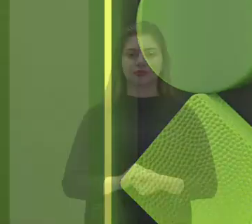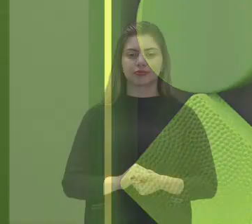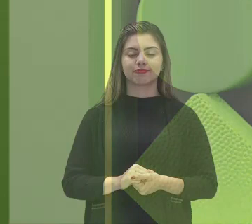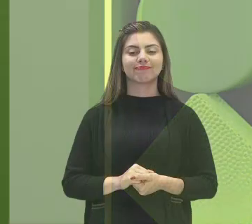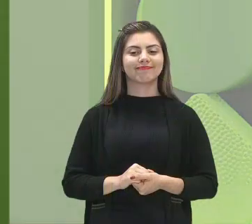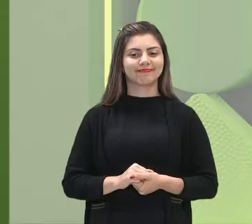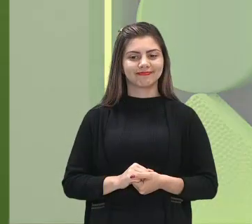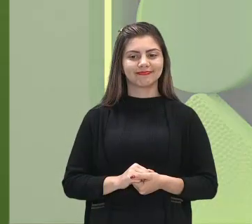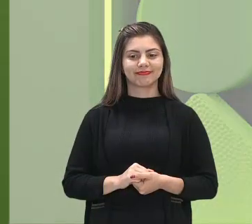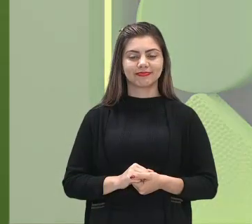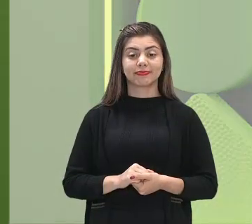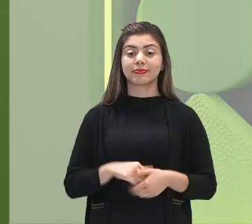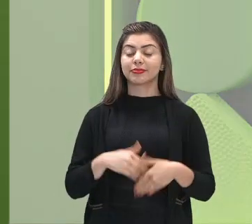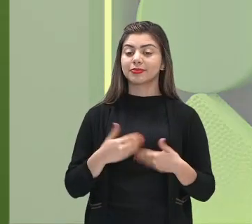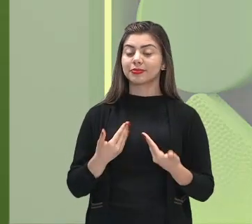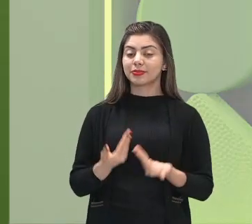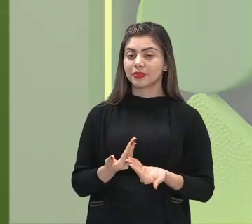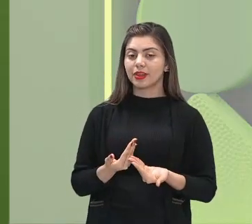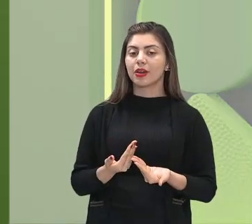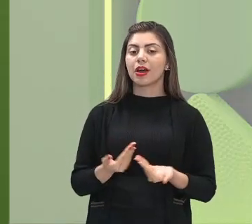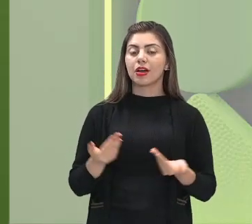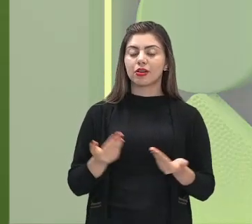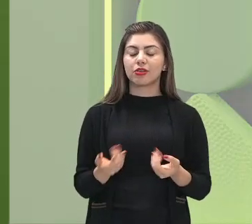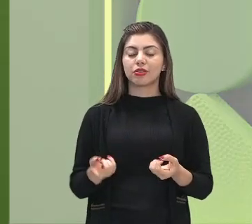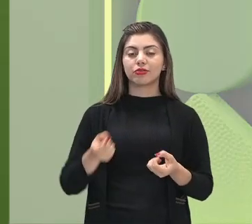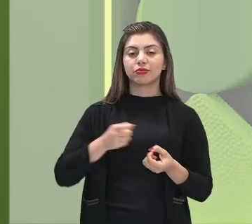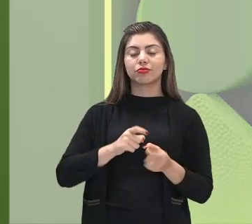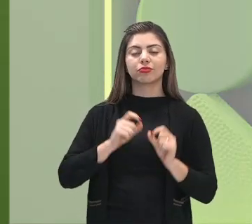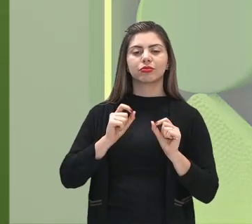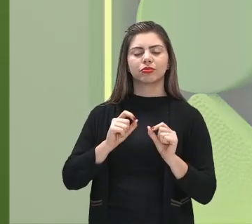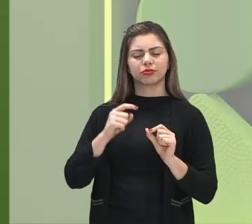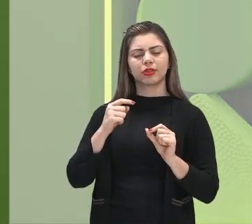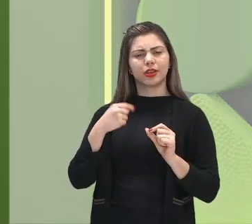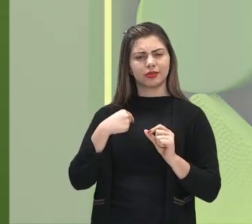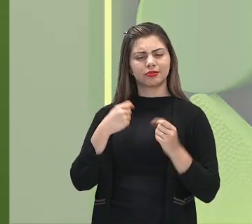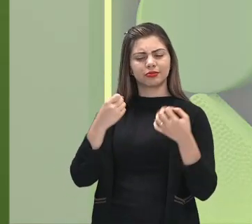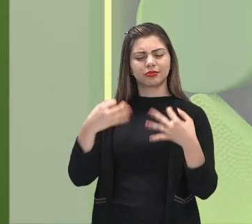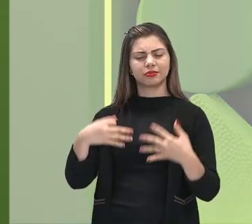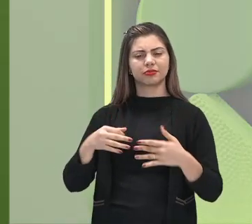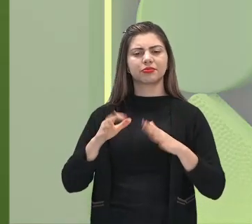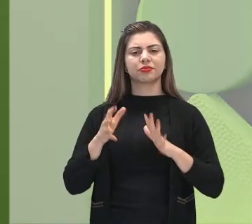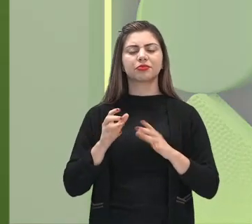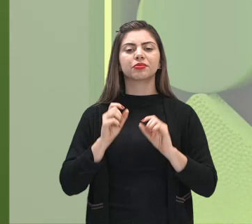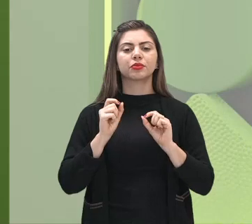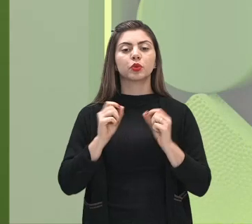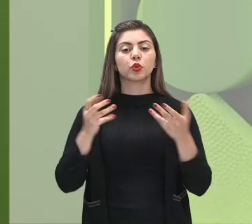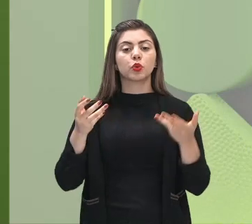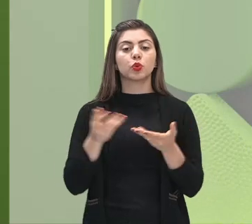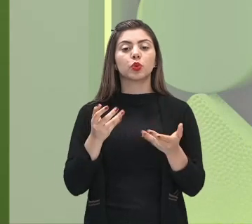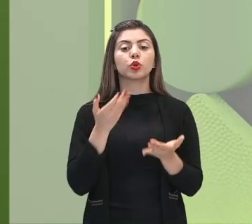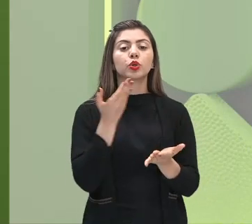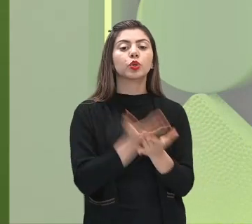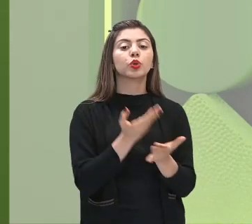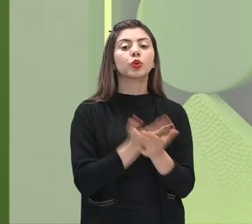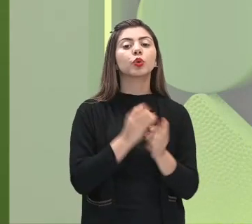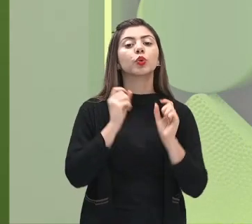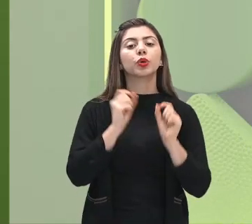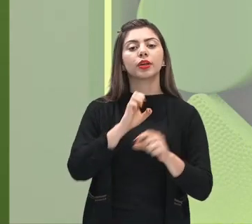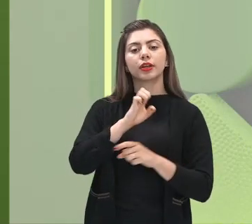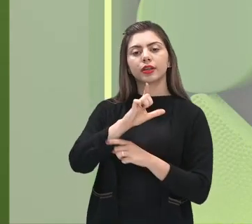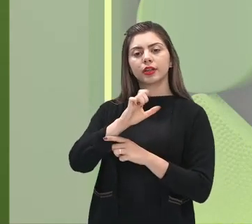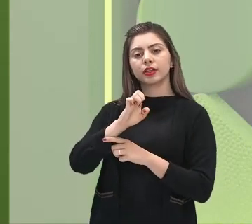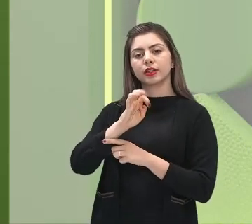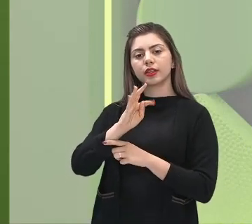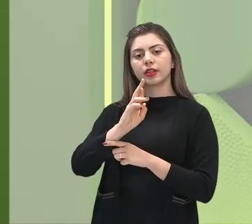Muito bem, pessoal. Estamos de volta agora e como a gente já mencionou, hoje nós vamos começar o estudo do